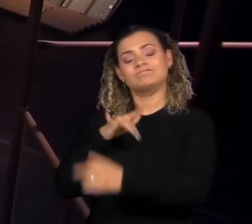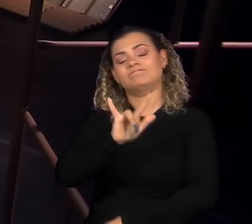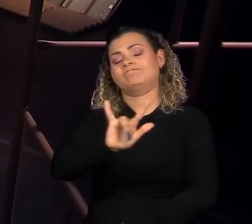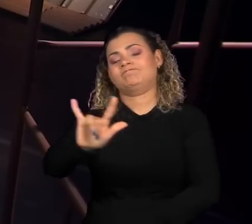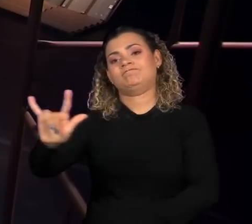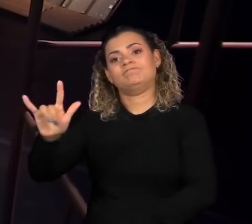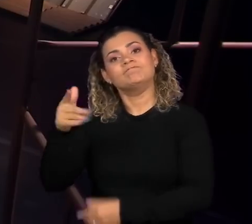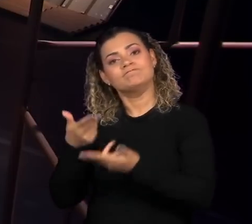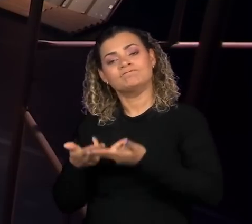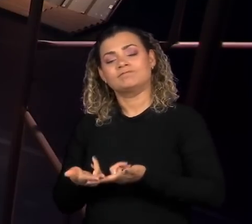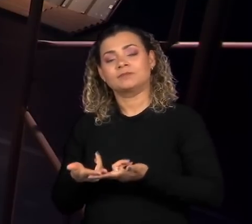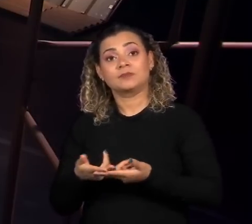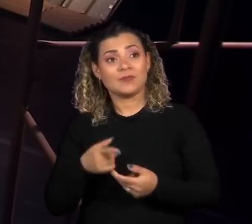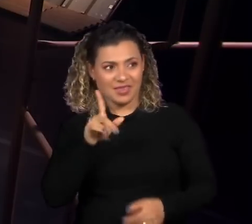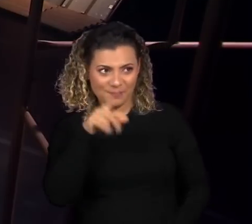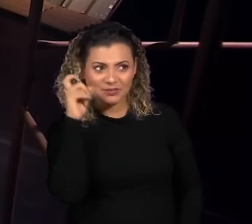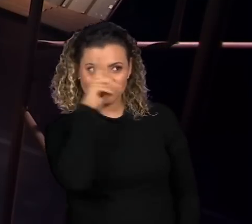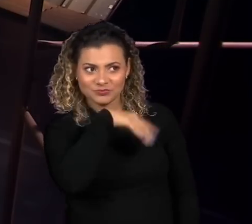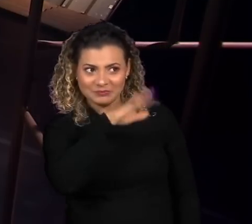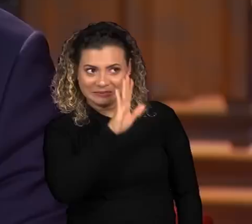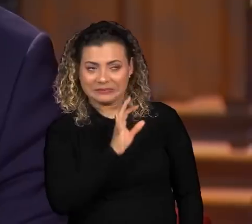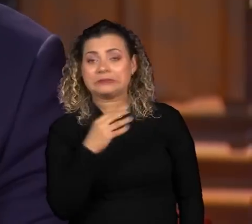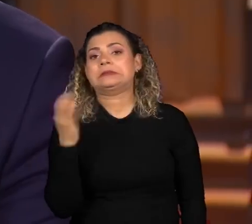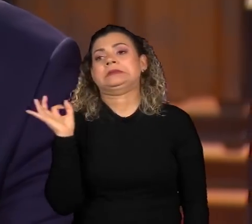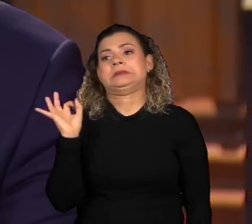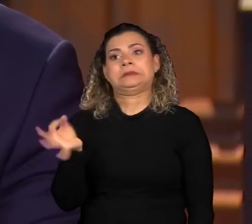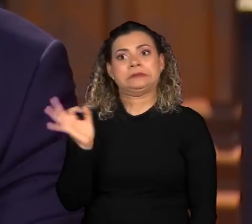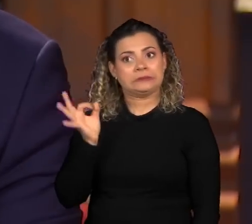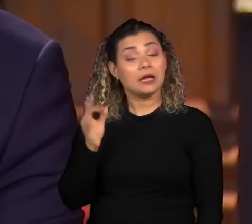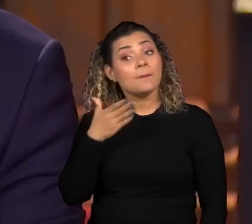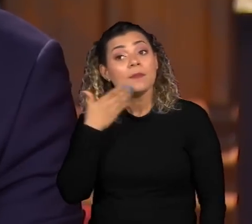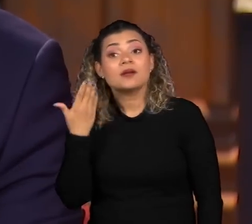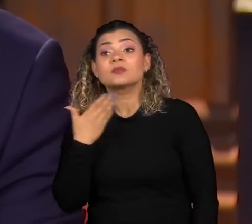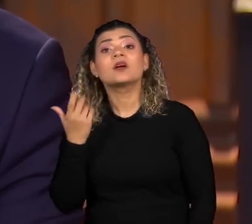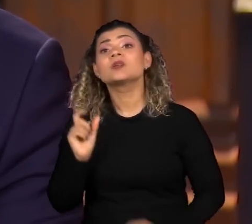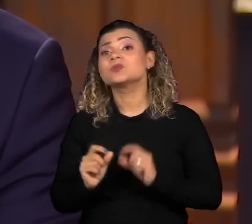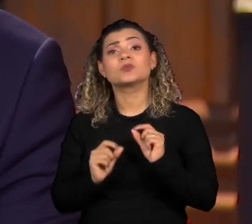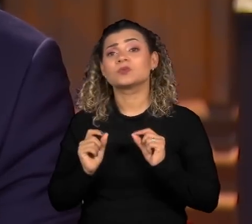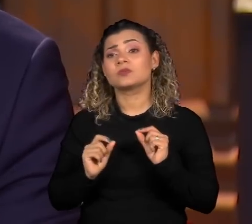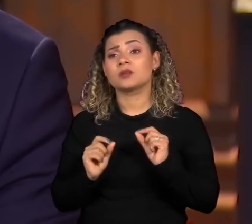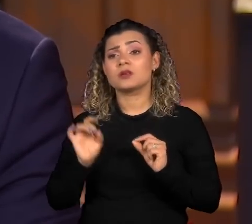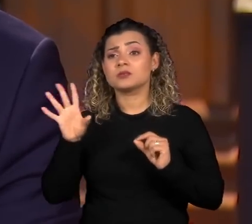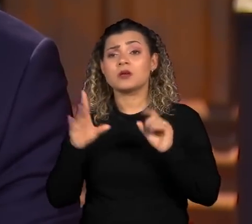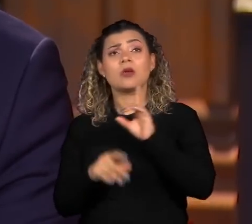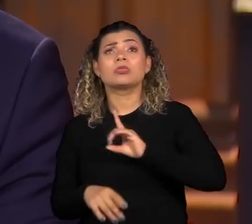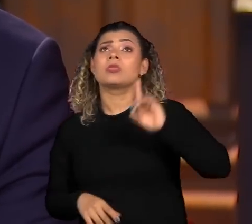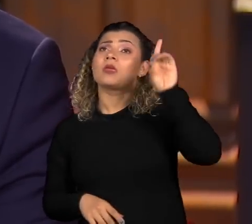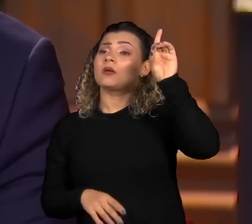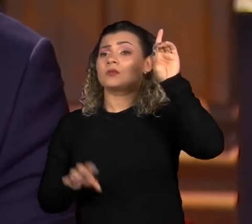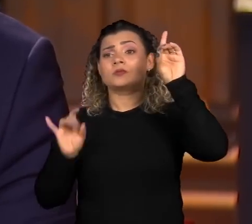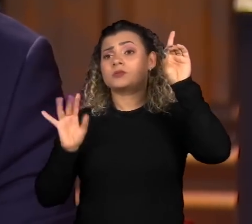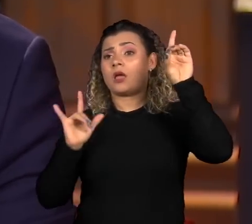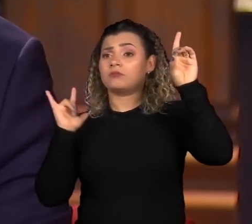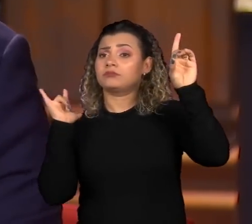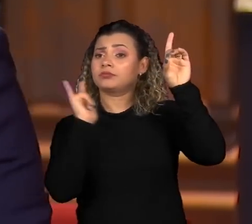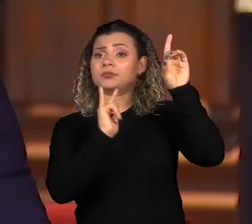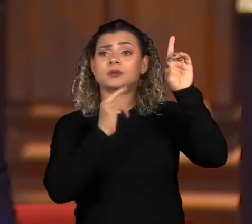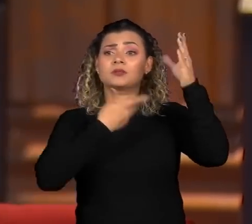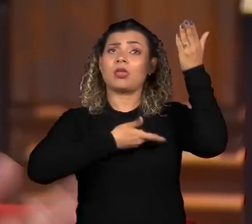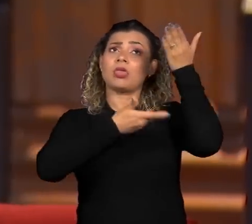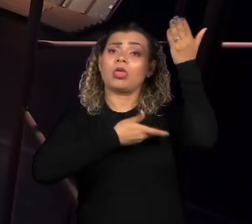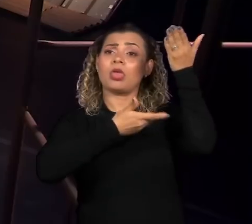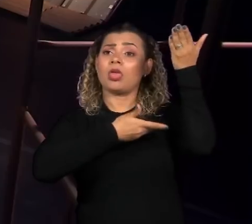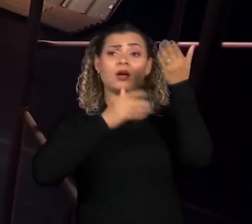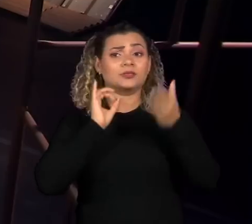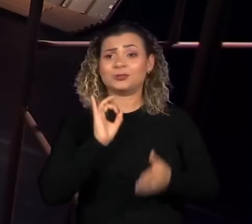É mais difícil aí, né? Mais difícil, porque seria muito mais fácil acharmos que o céu fosse um caminho único. E,